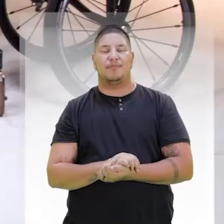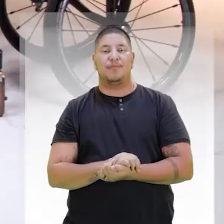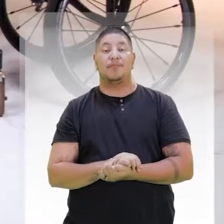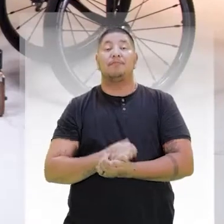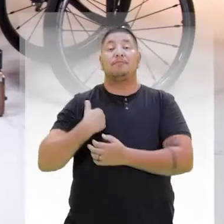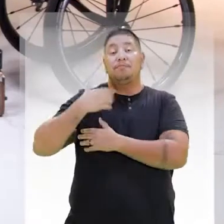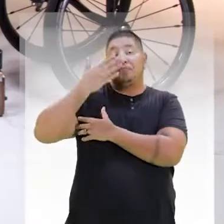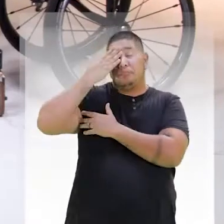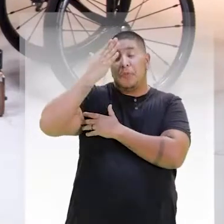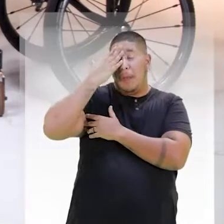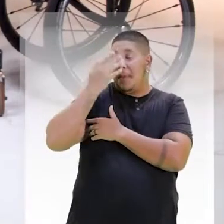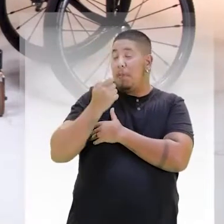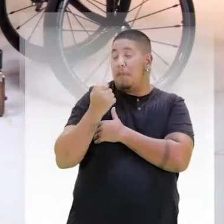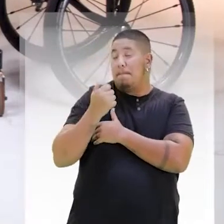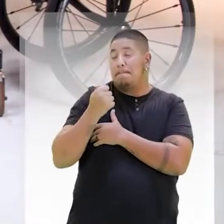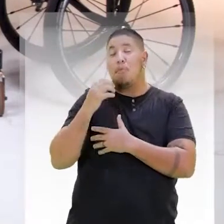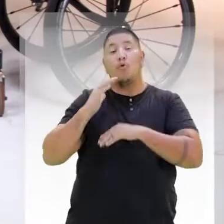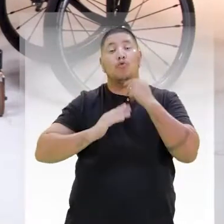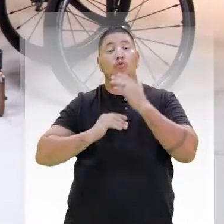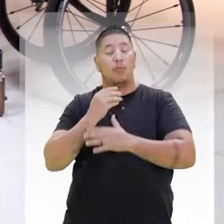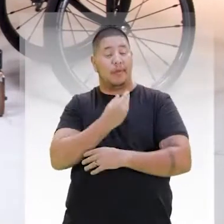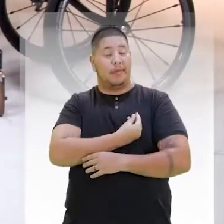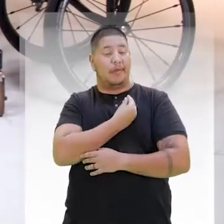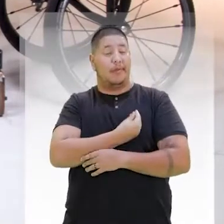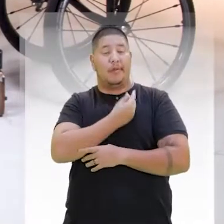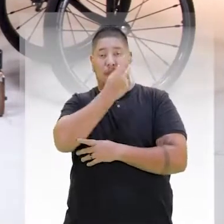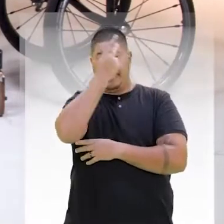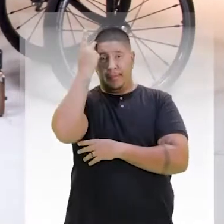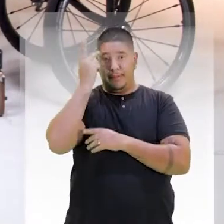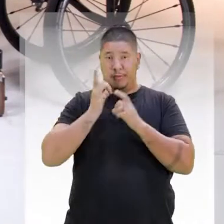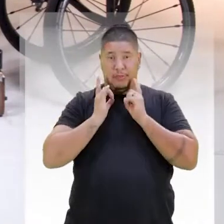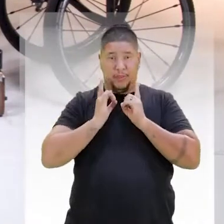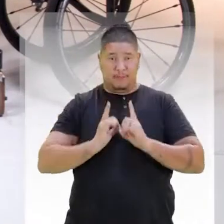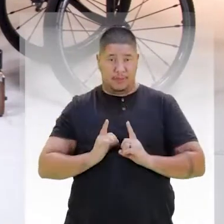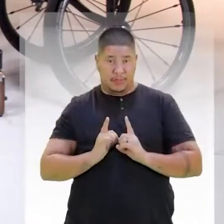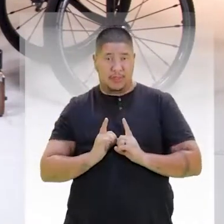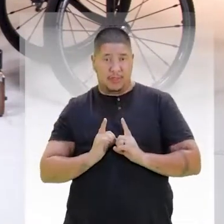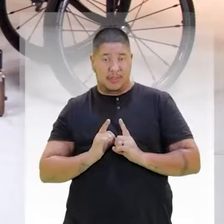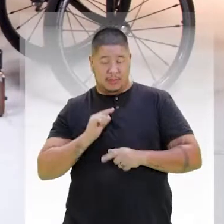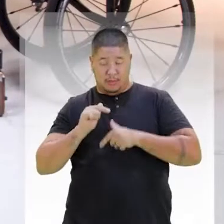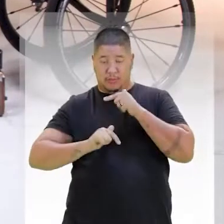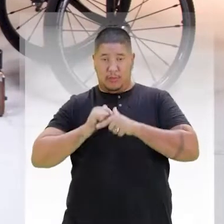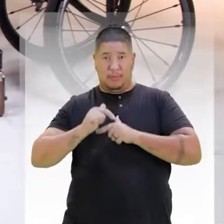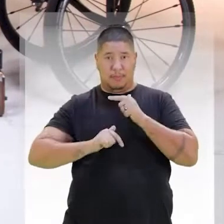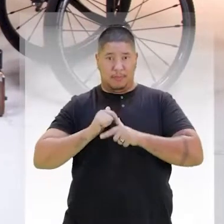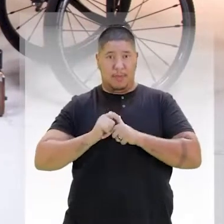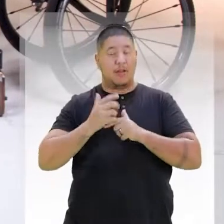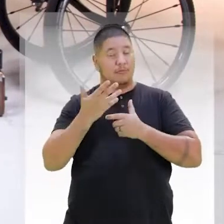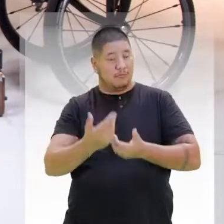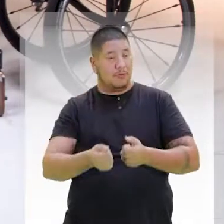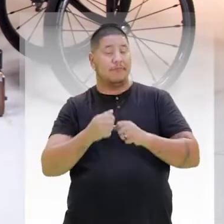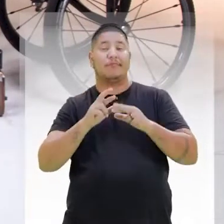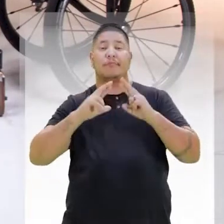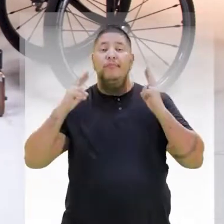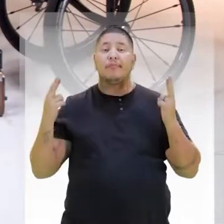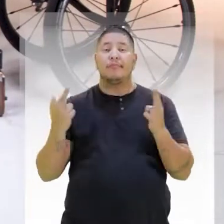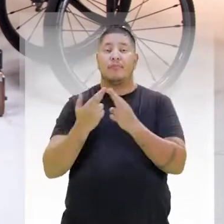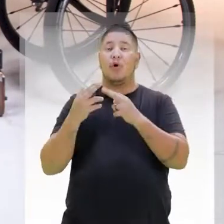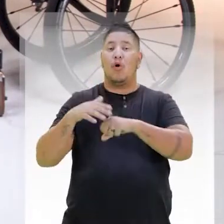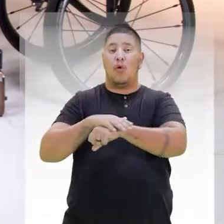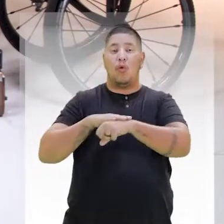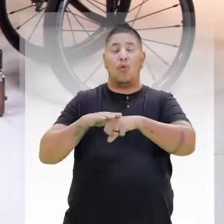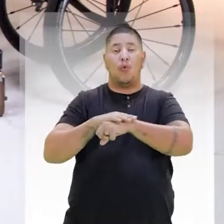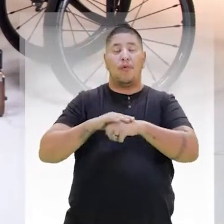Para sabermos um pouco mais sobre a realidade das pessoas com deficiência no mercado de trabalho, vamos ter uma roda de conversa